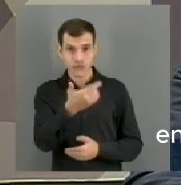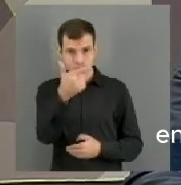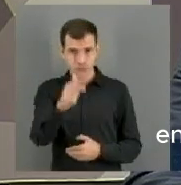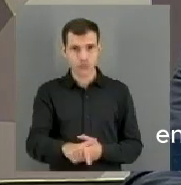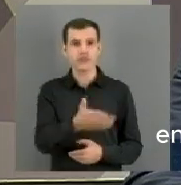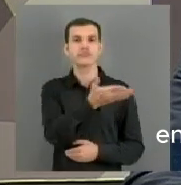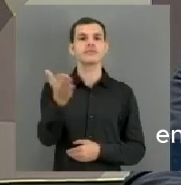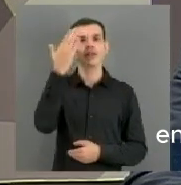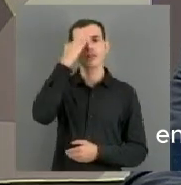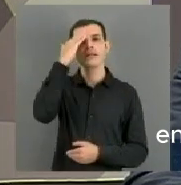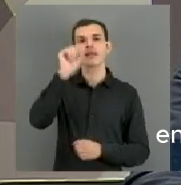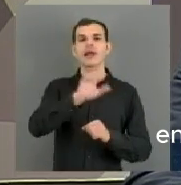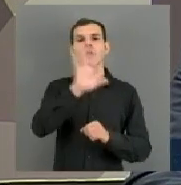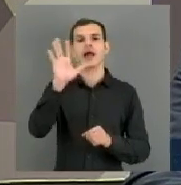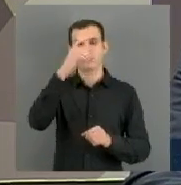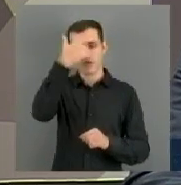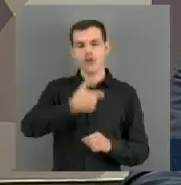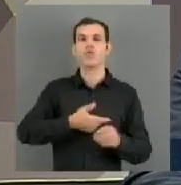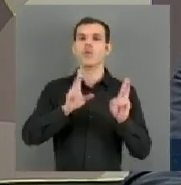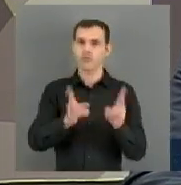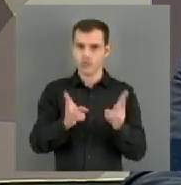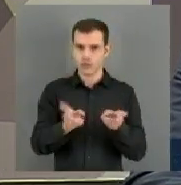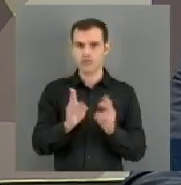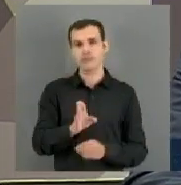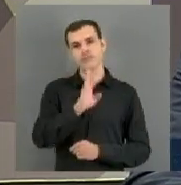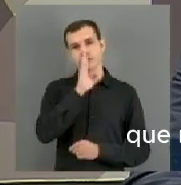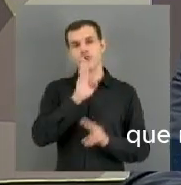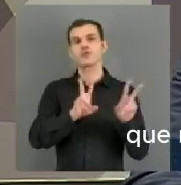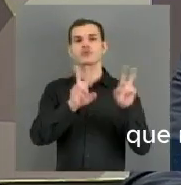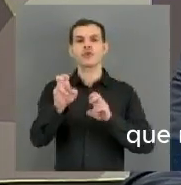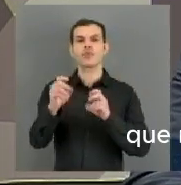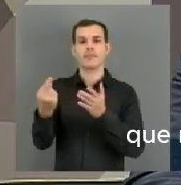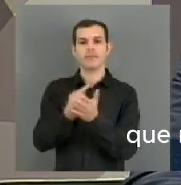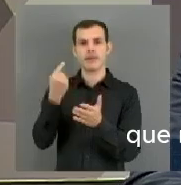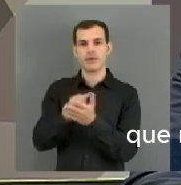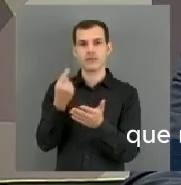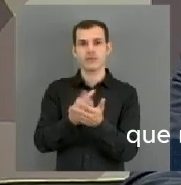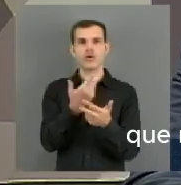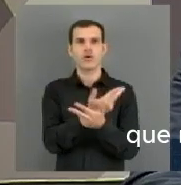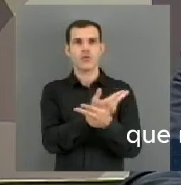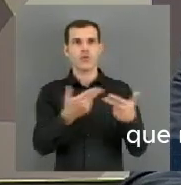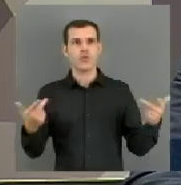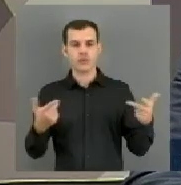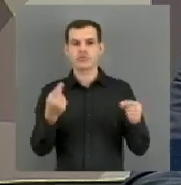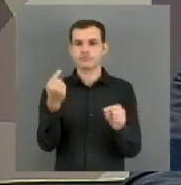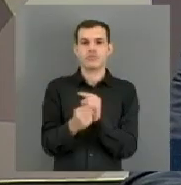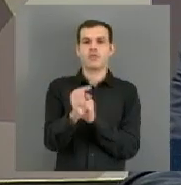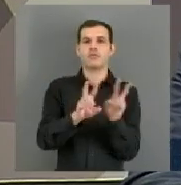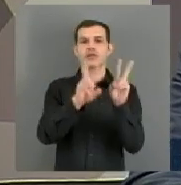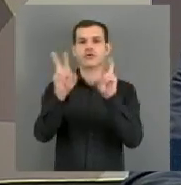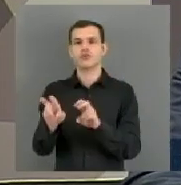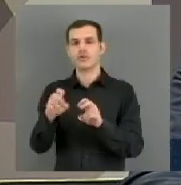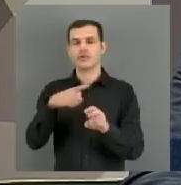entenderem que eu vou permanecer calado sobre as perguntas que não façam parte do assunto manipulação de